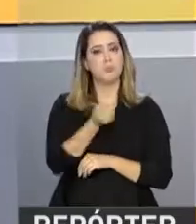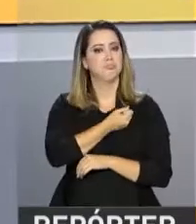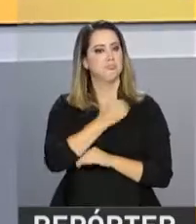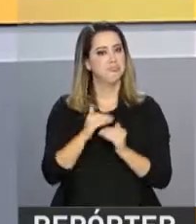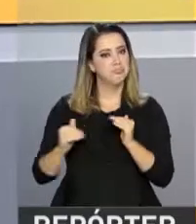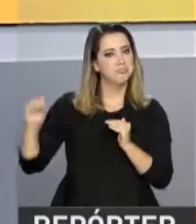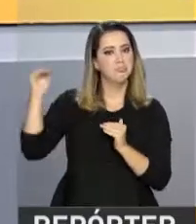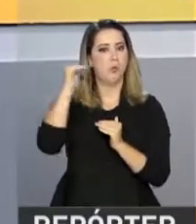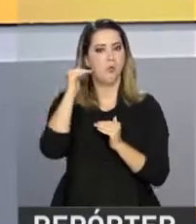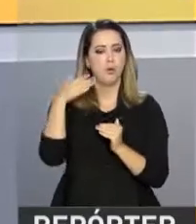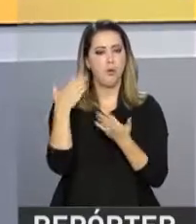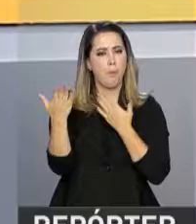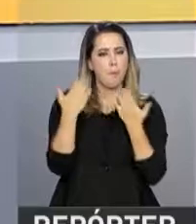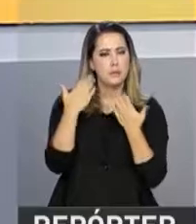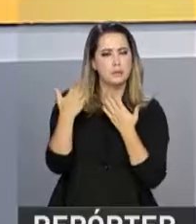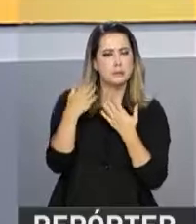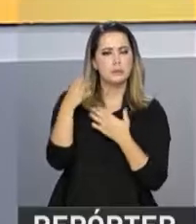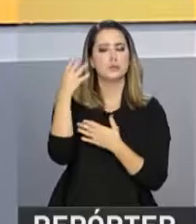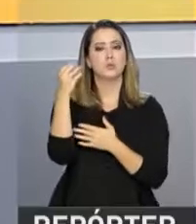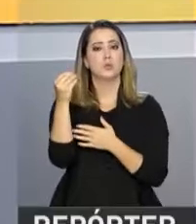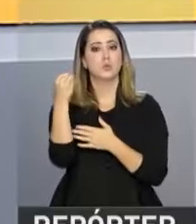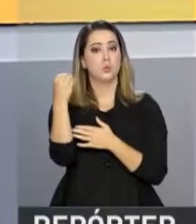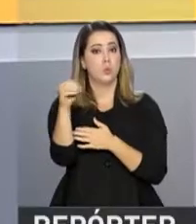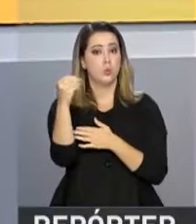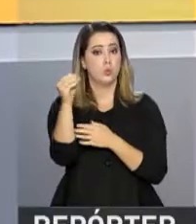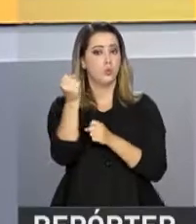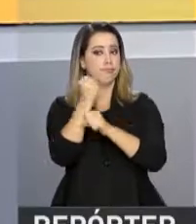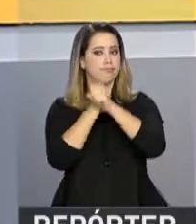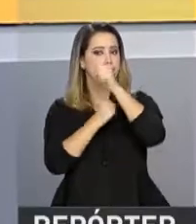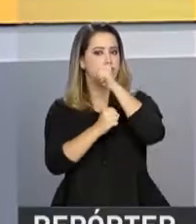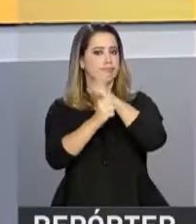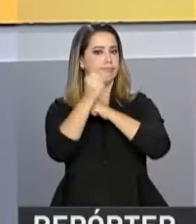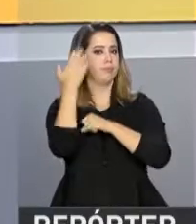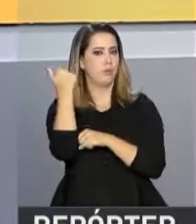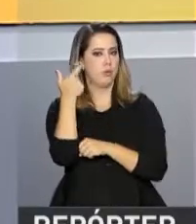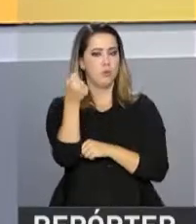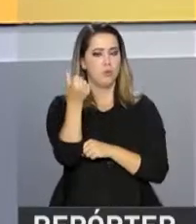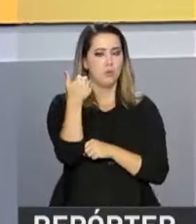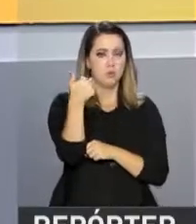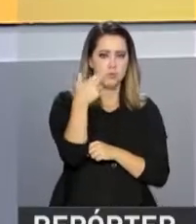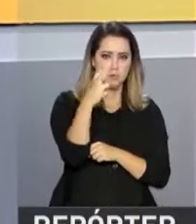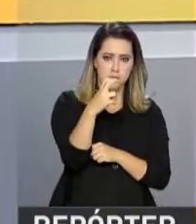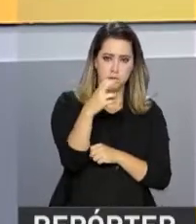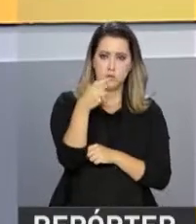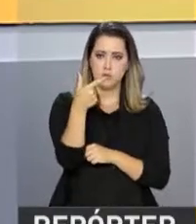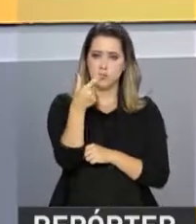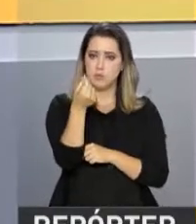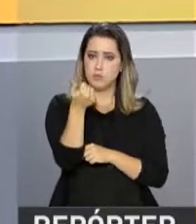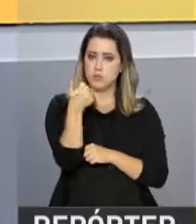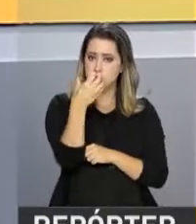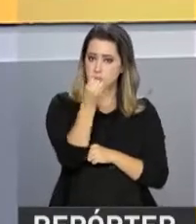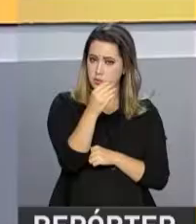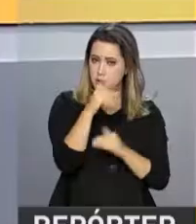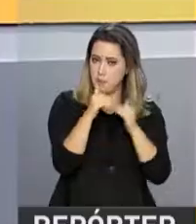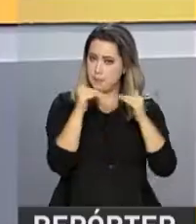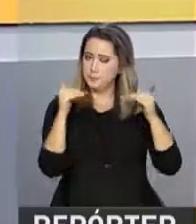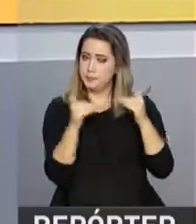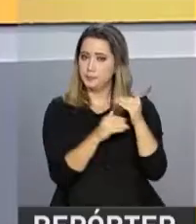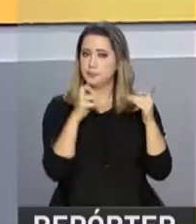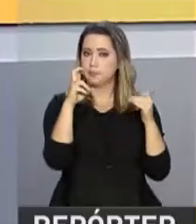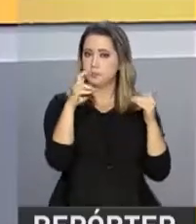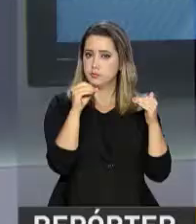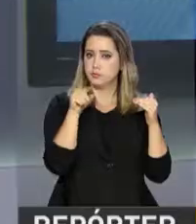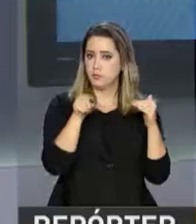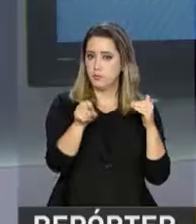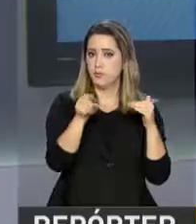maior que o registrado no mesmo mês de 2011 e 2016 quando ficou abaixo dos 50 pontos indicando queda na